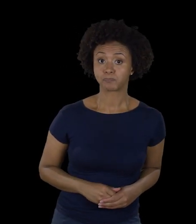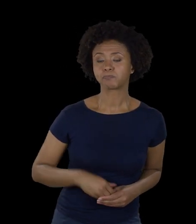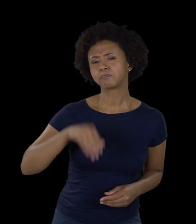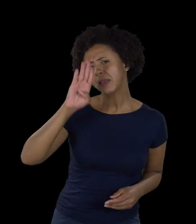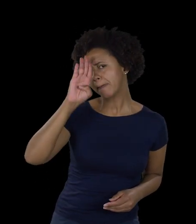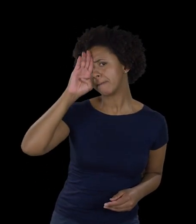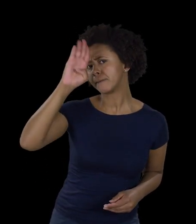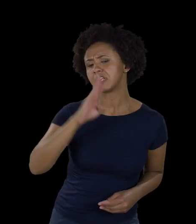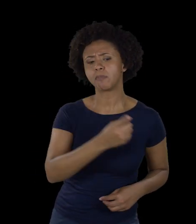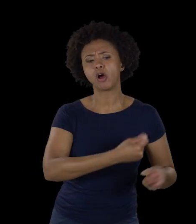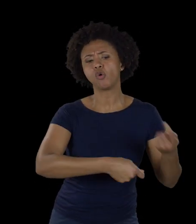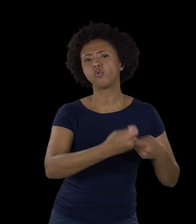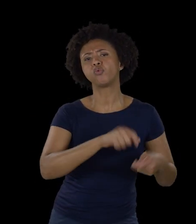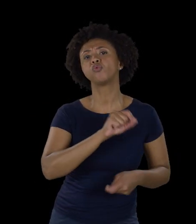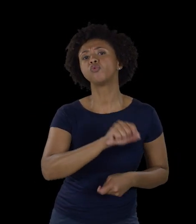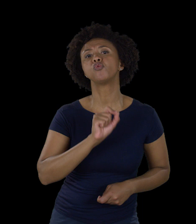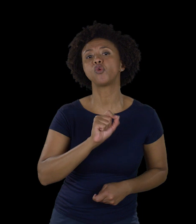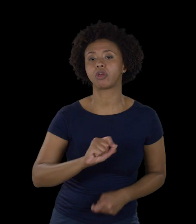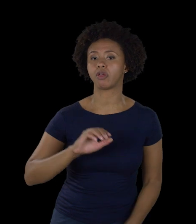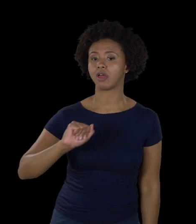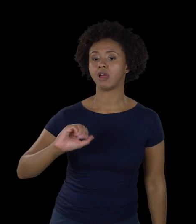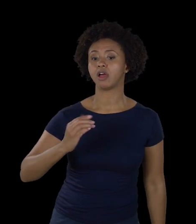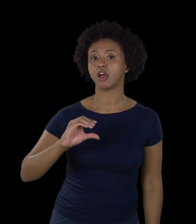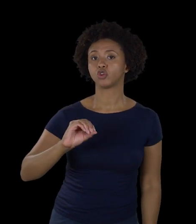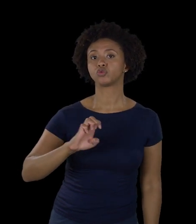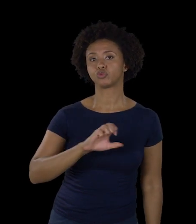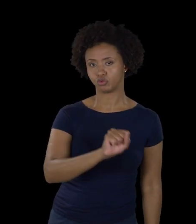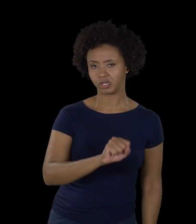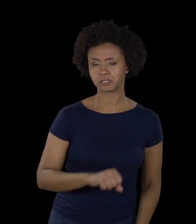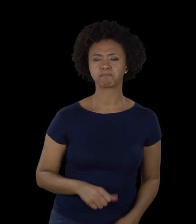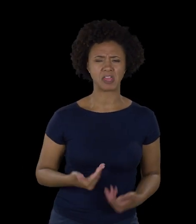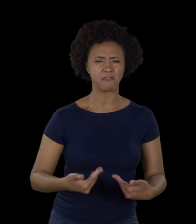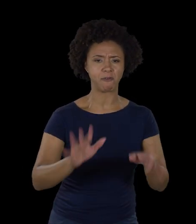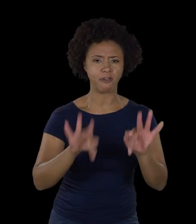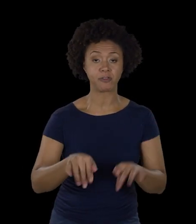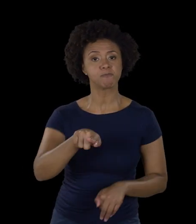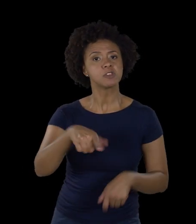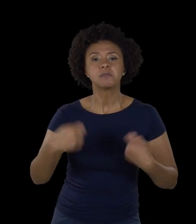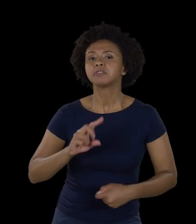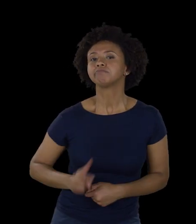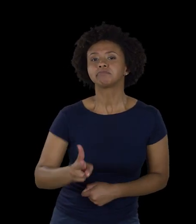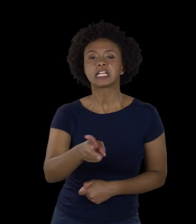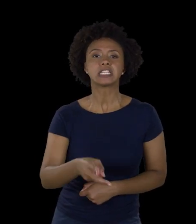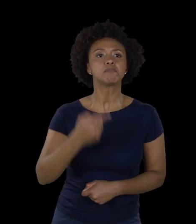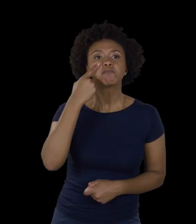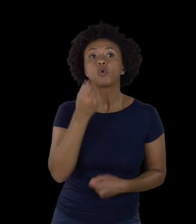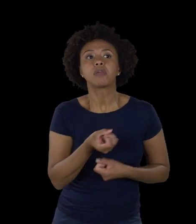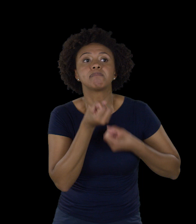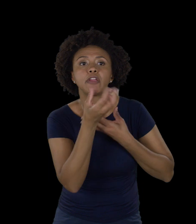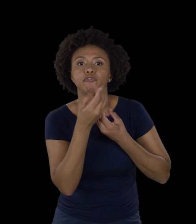produto negociado na Bolsa de Valores, mas não único. Para fechar, procure sempre se renovar, vá atrás da